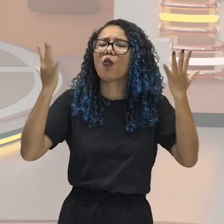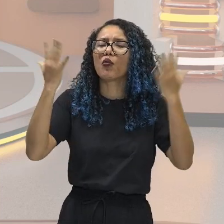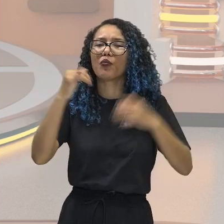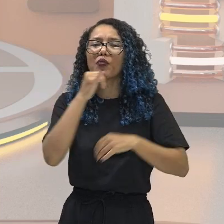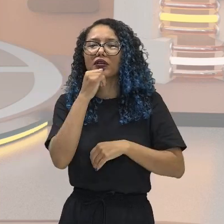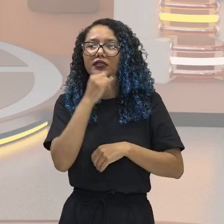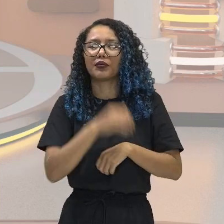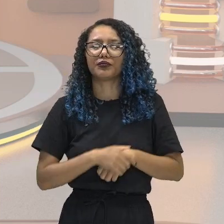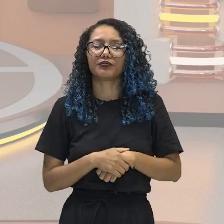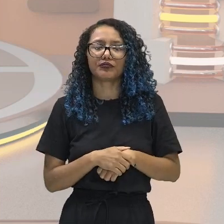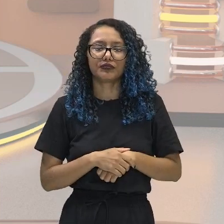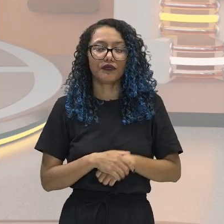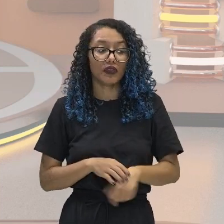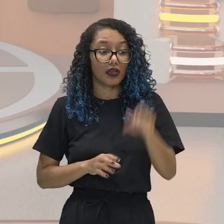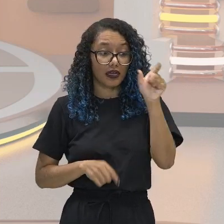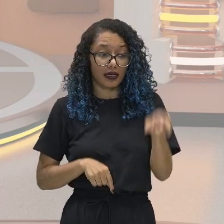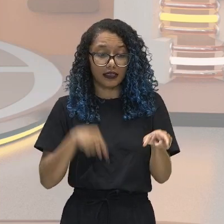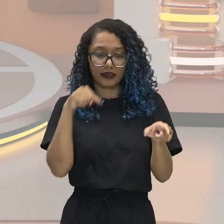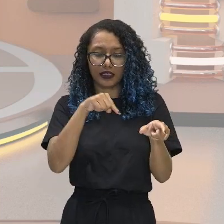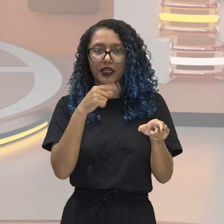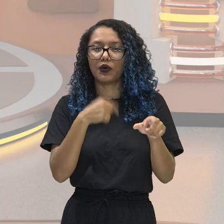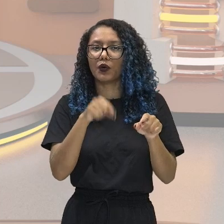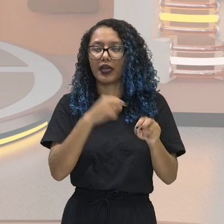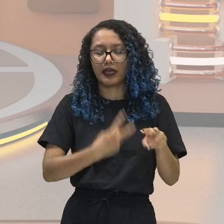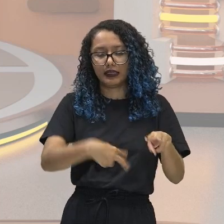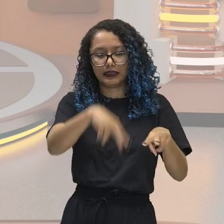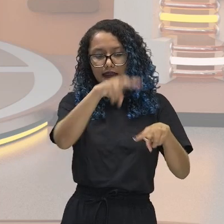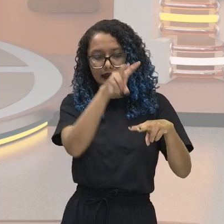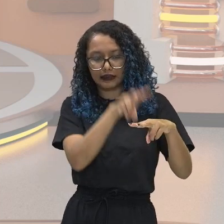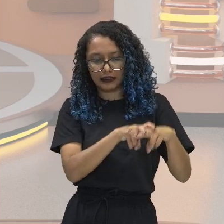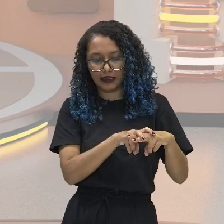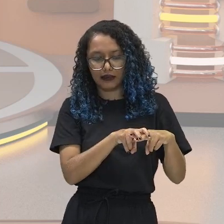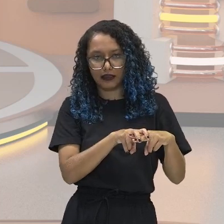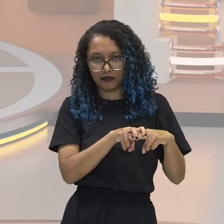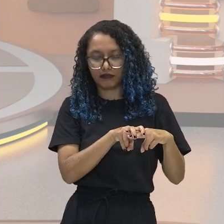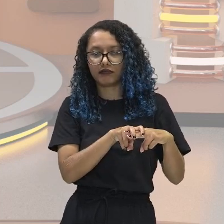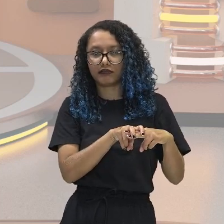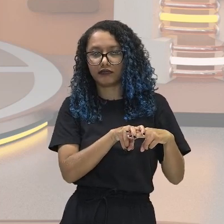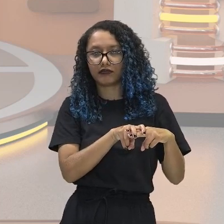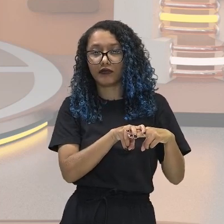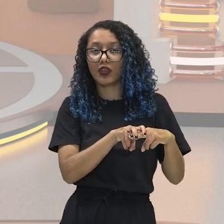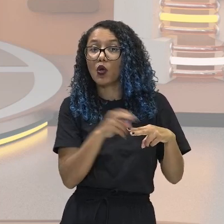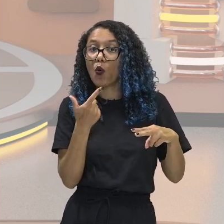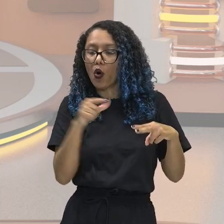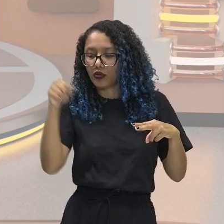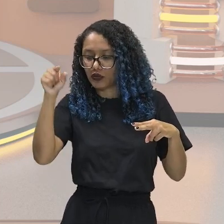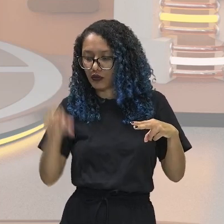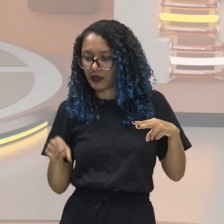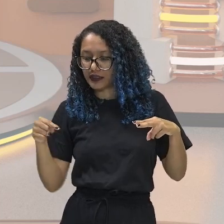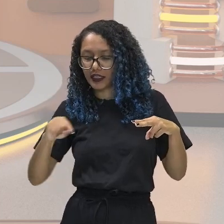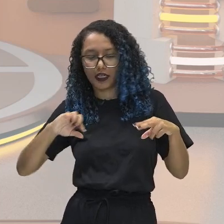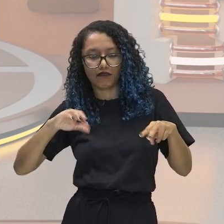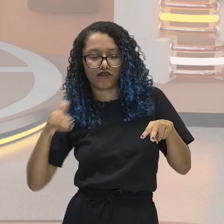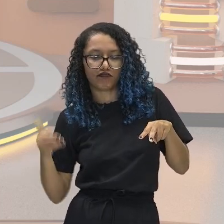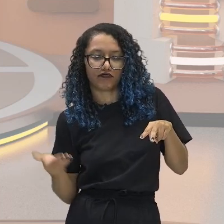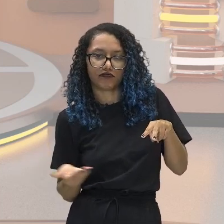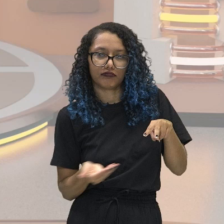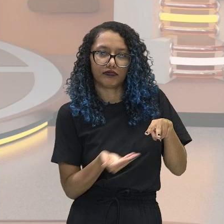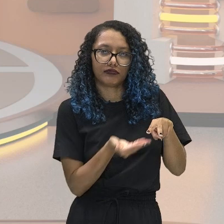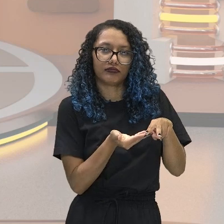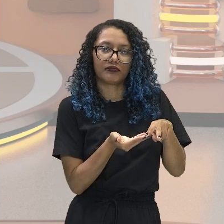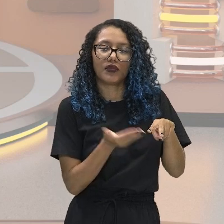feudal sentar-se, o seu vassalo colocava a mão por debaixo da coxa dele e